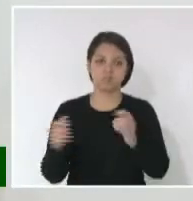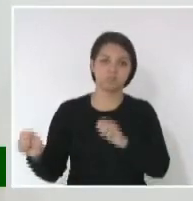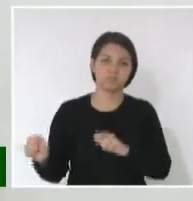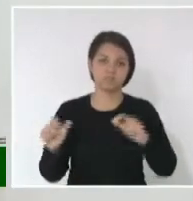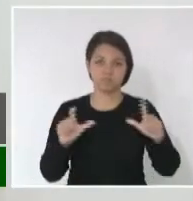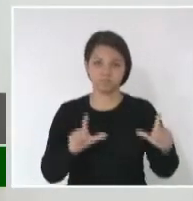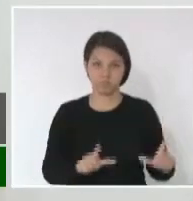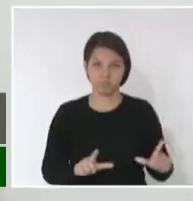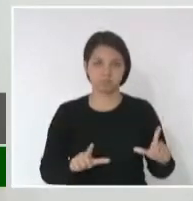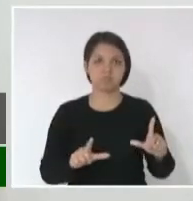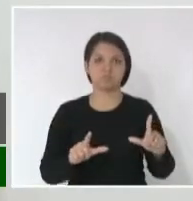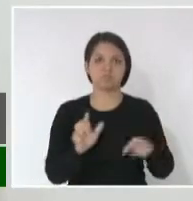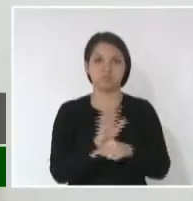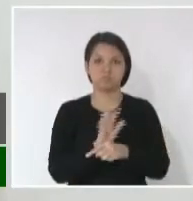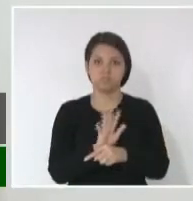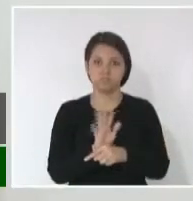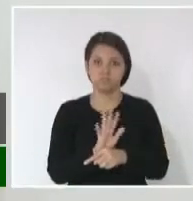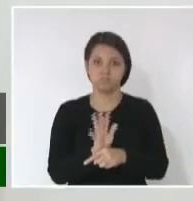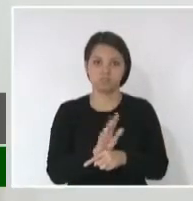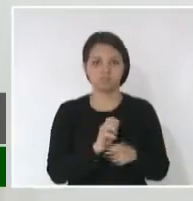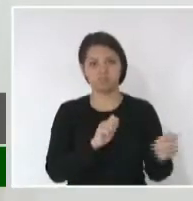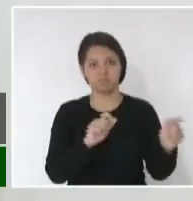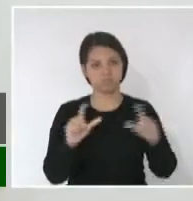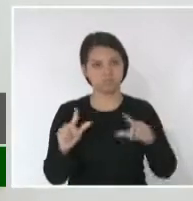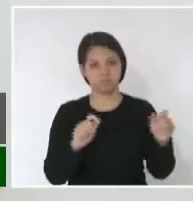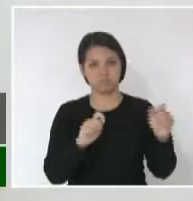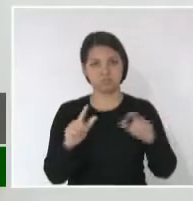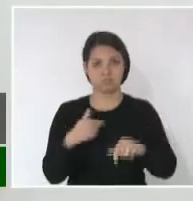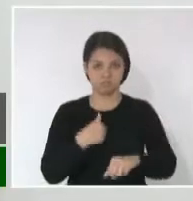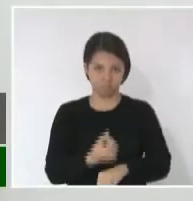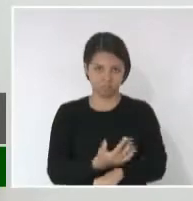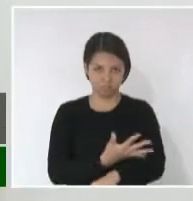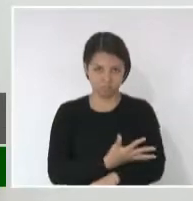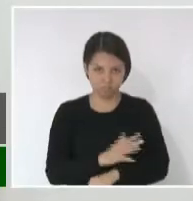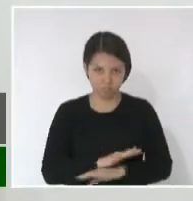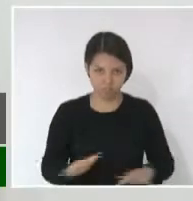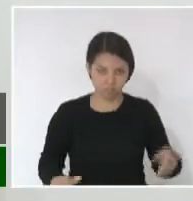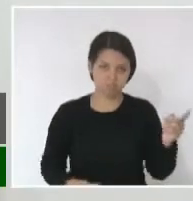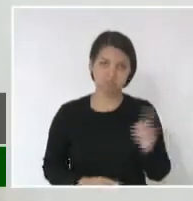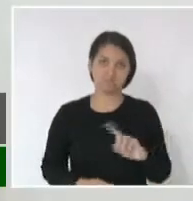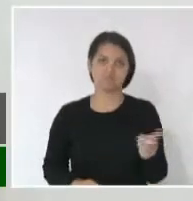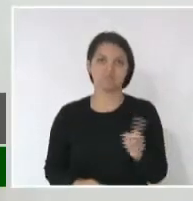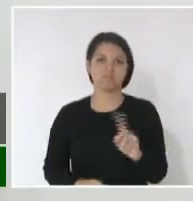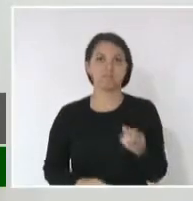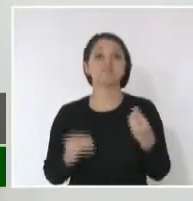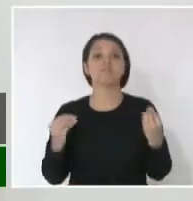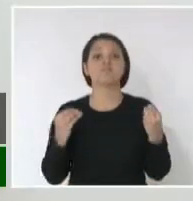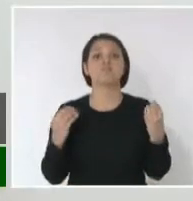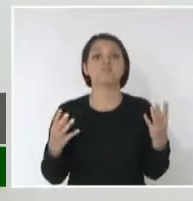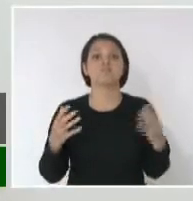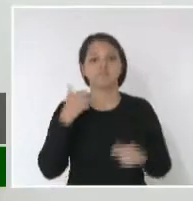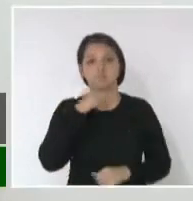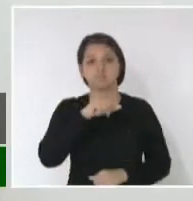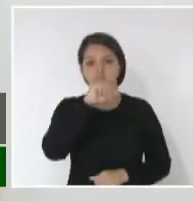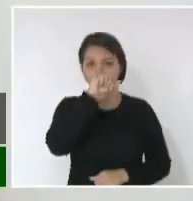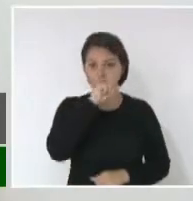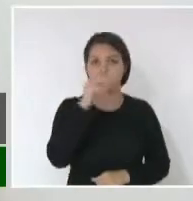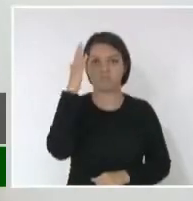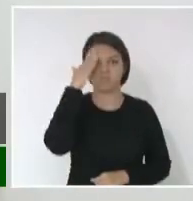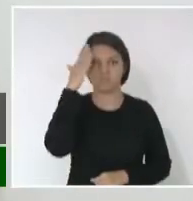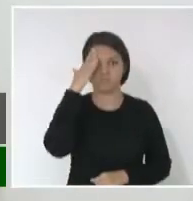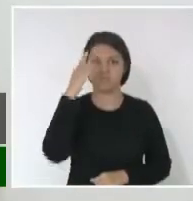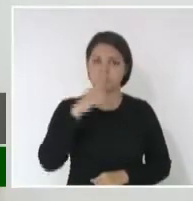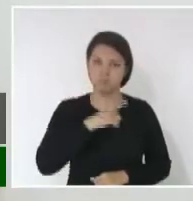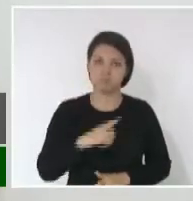que possível essa matéria. Não é só para me emocionar, não. Sabe para que é? É para as mães saberem que tem essa